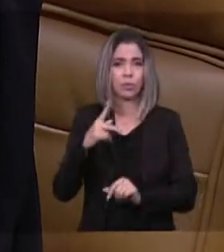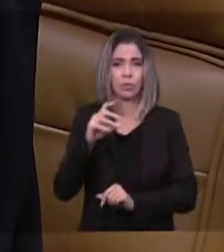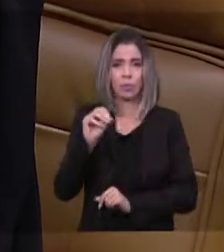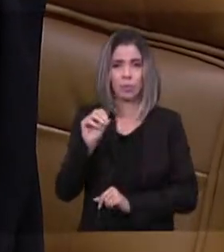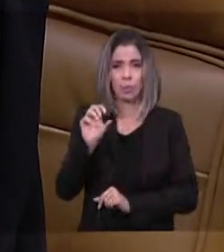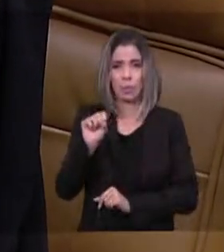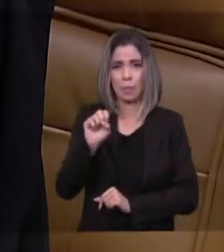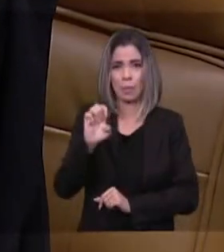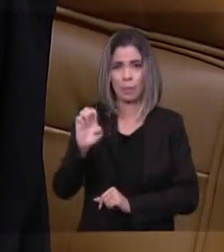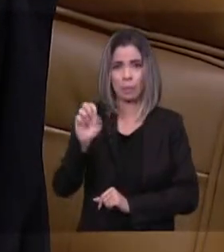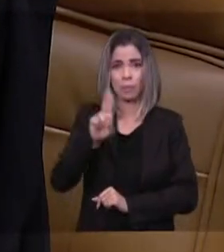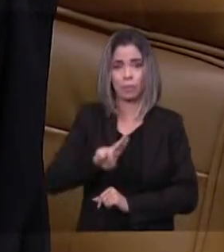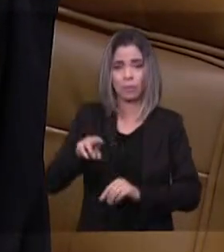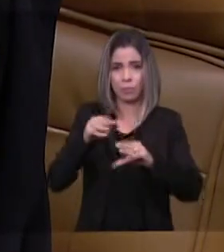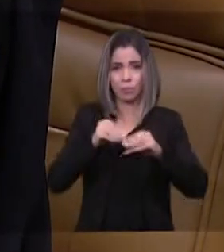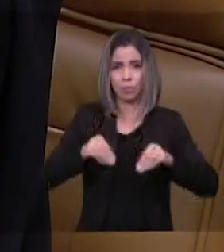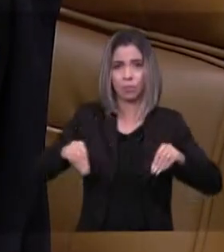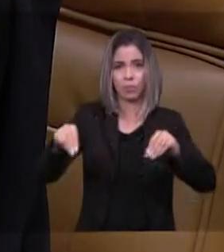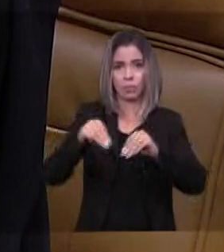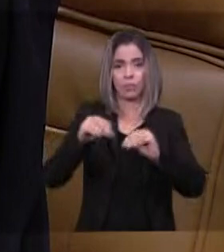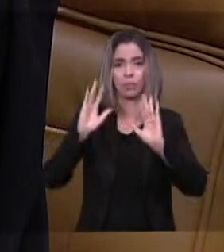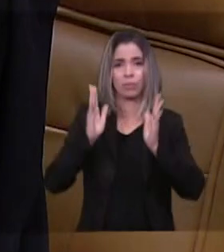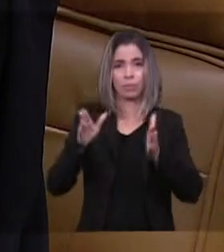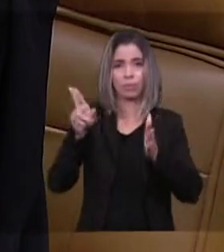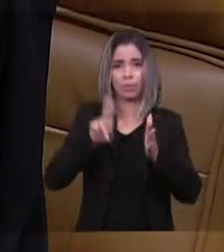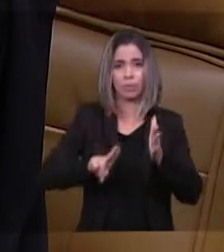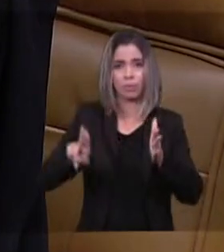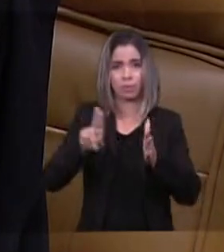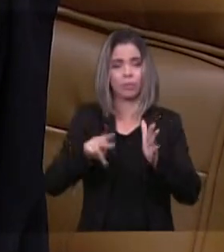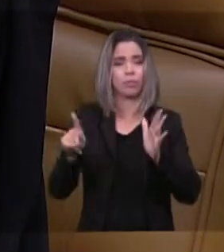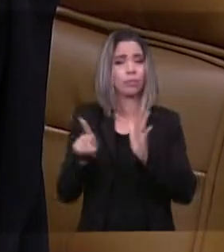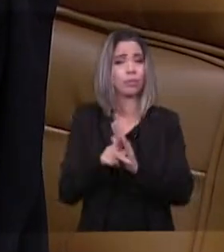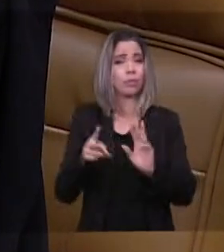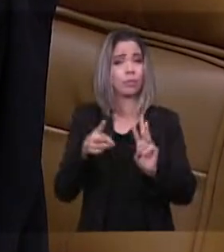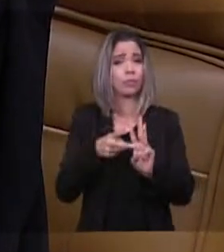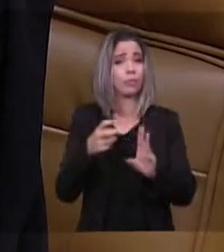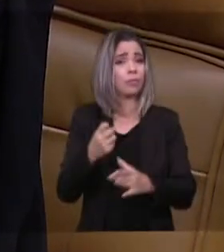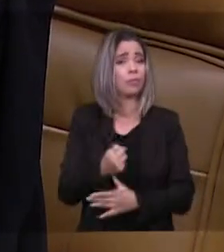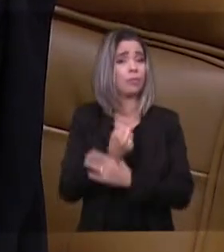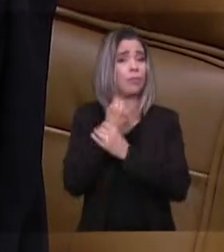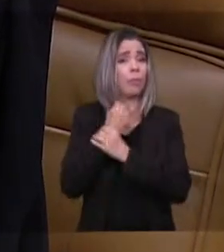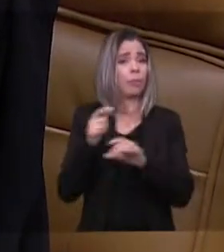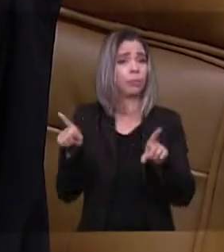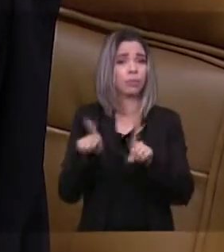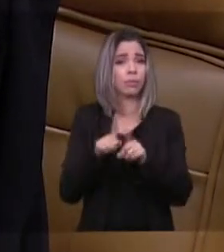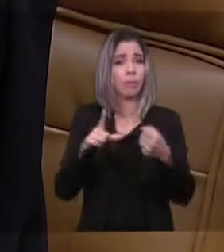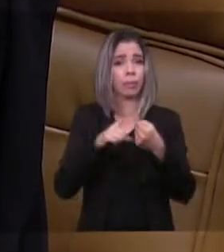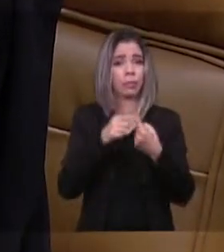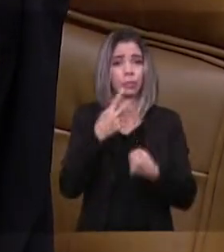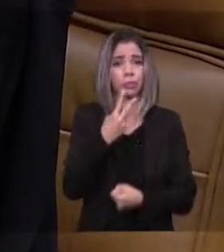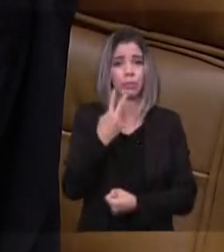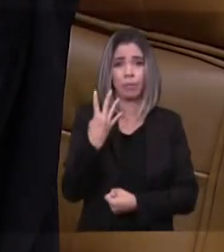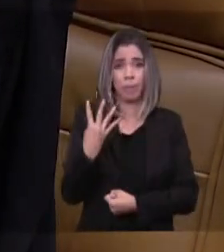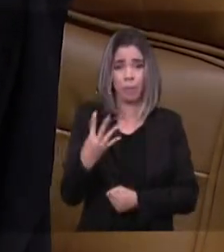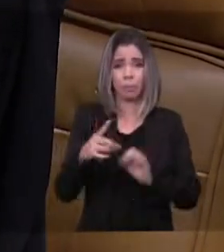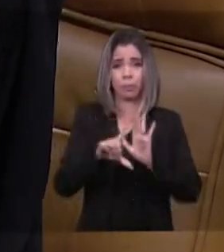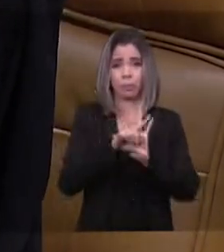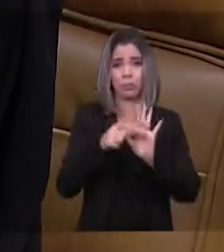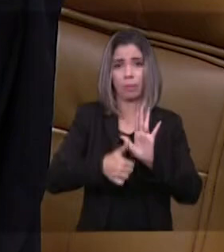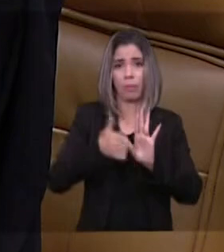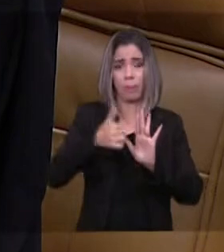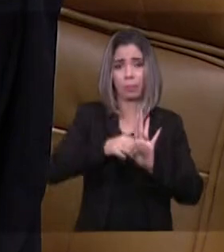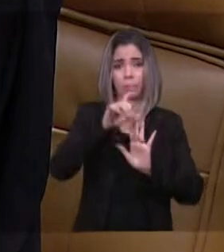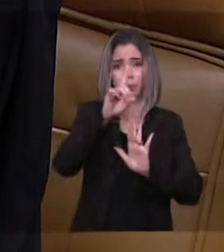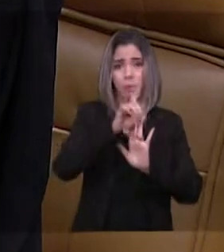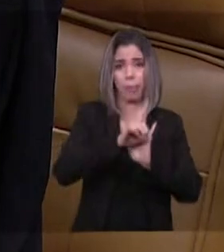uso das terras tradicionalmente ocupadas pelas comunidades indígenas foi assegurado também pelo artigo 24, parágrafo 1º, do